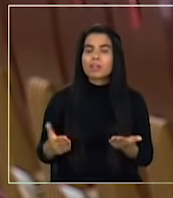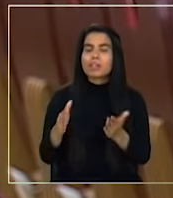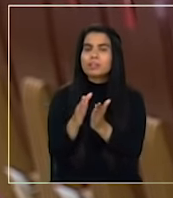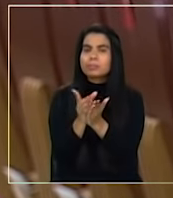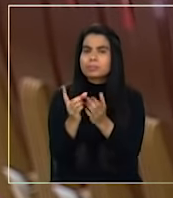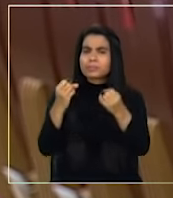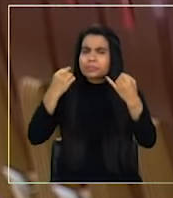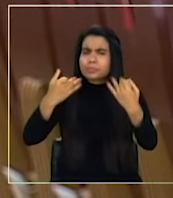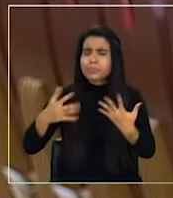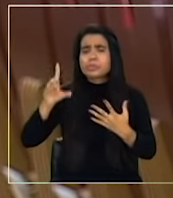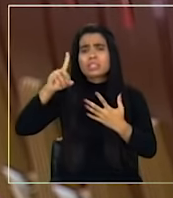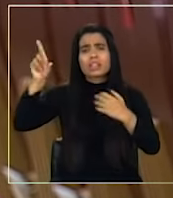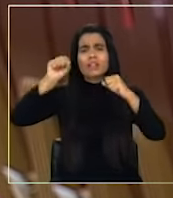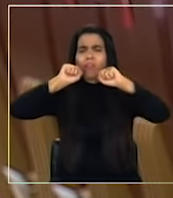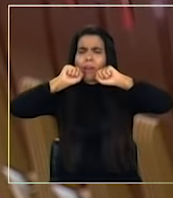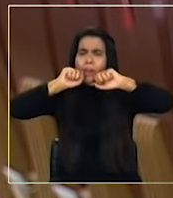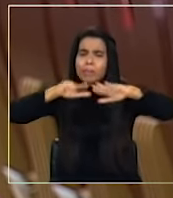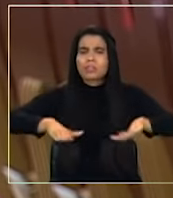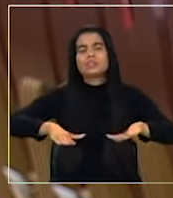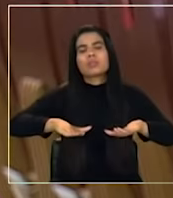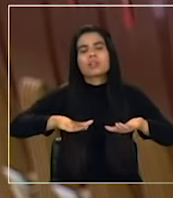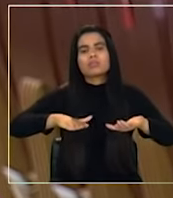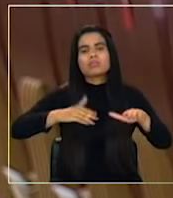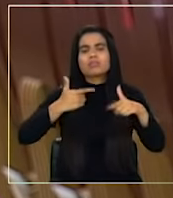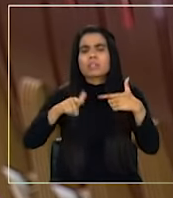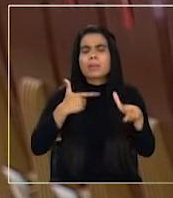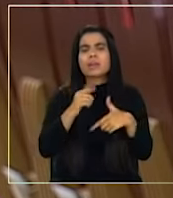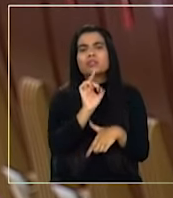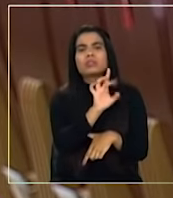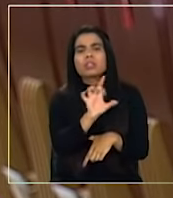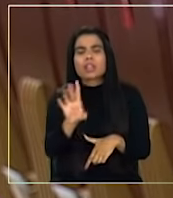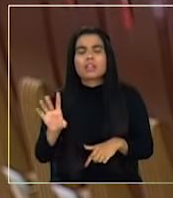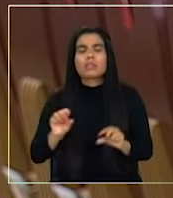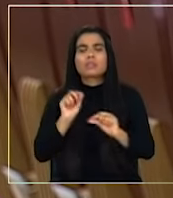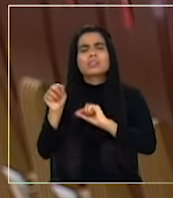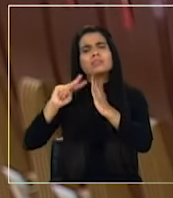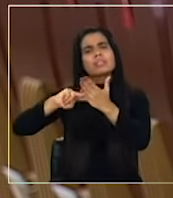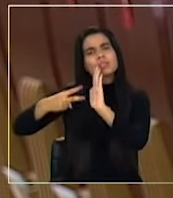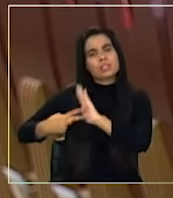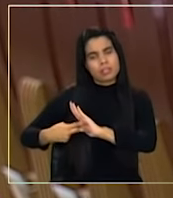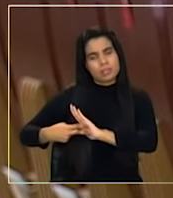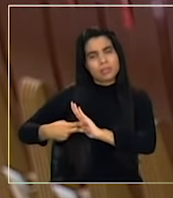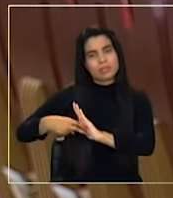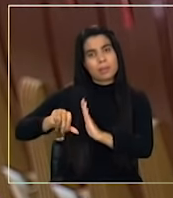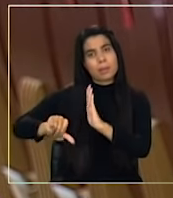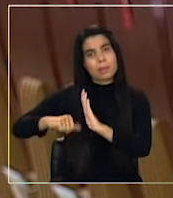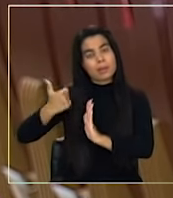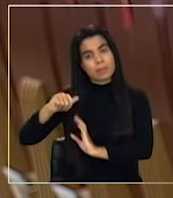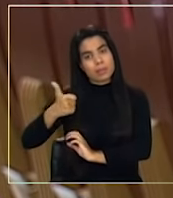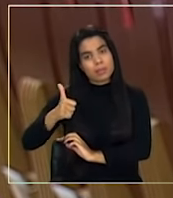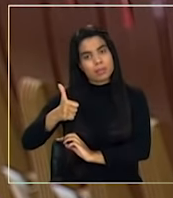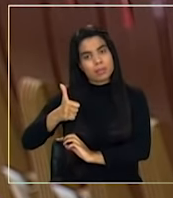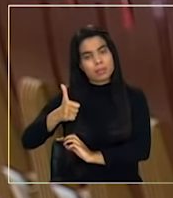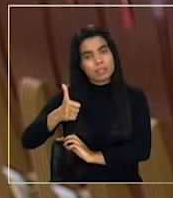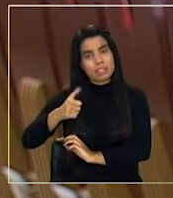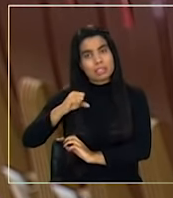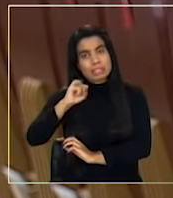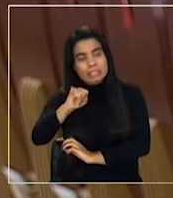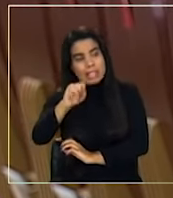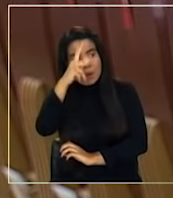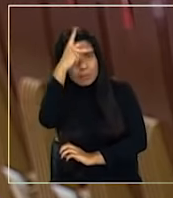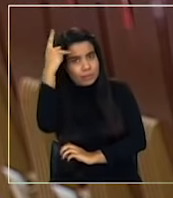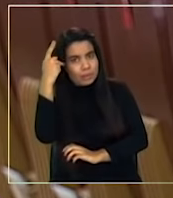Ele abençoará as obras das suas mãos, significa, em primeiro lugar, que quem não trabalha, Deus não pode